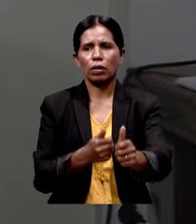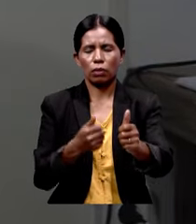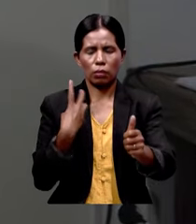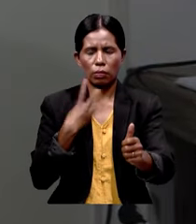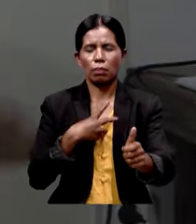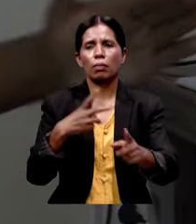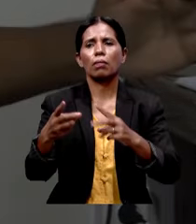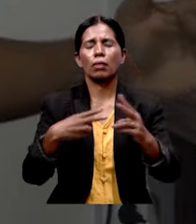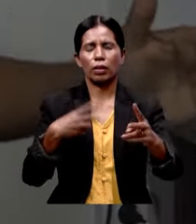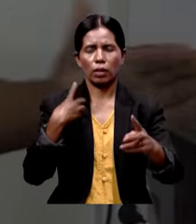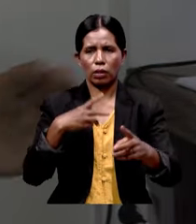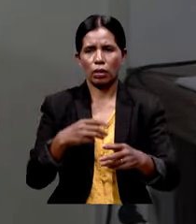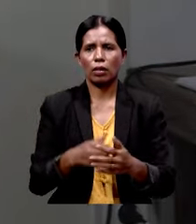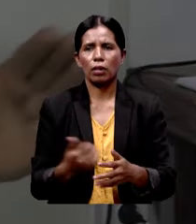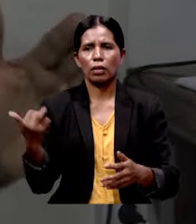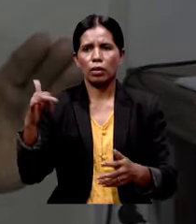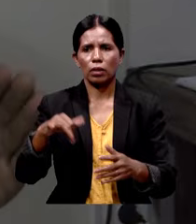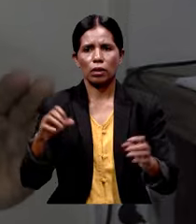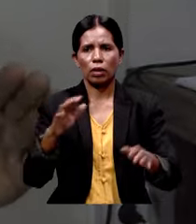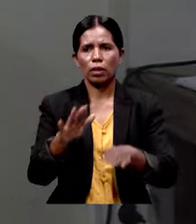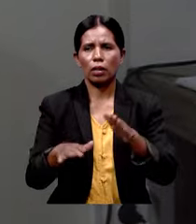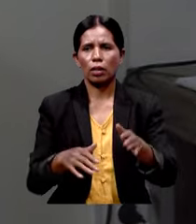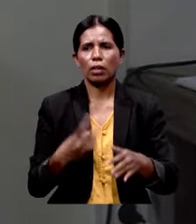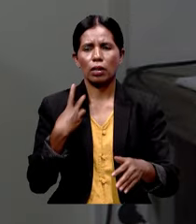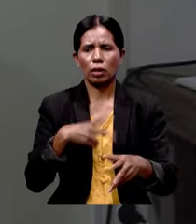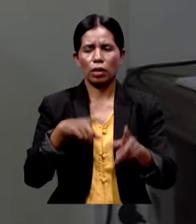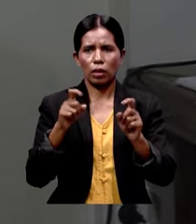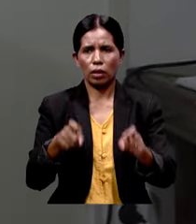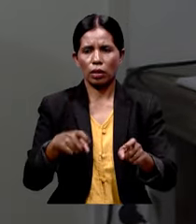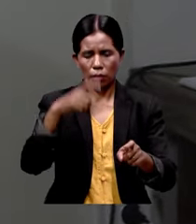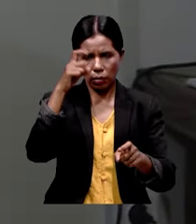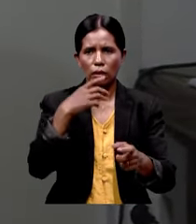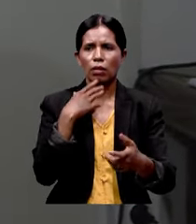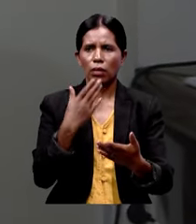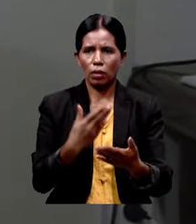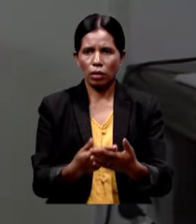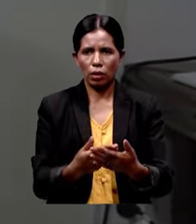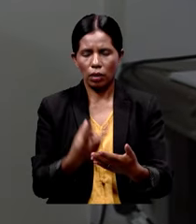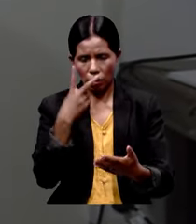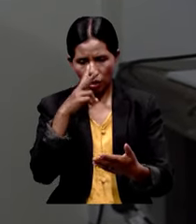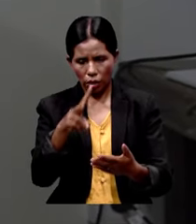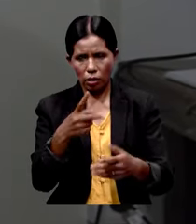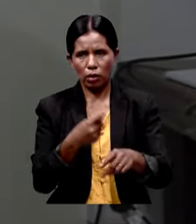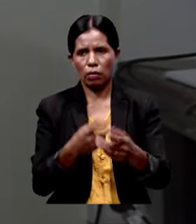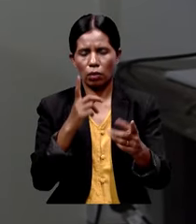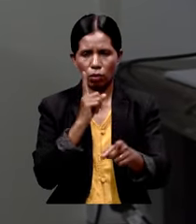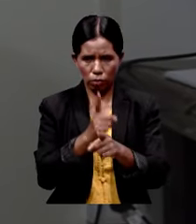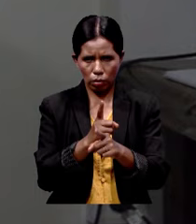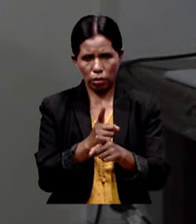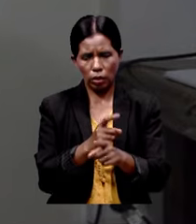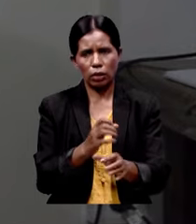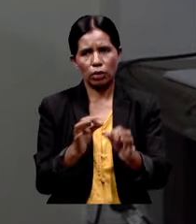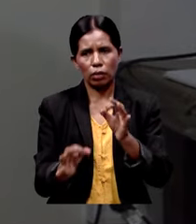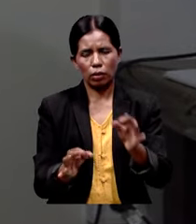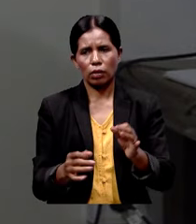oin agora se ele bela normal mak ide ni lantau ita tenki matene di dia para ori hare suta saune los gala se omo ko hola